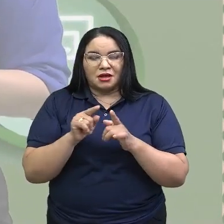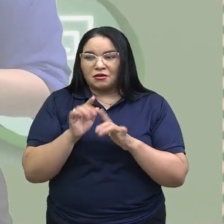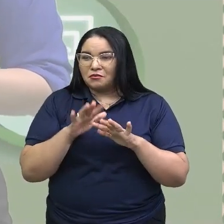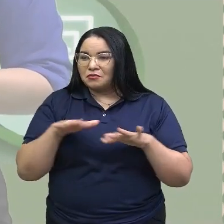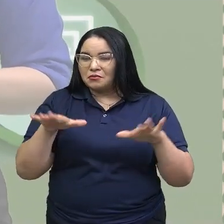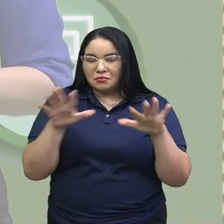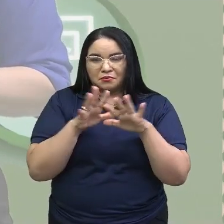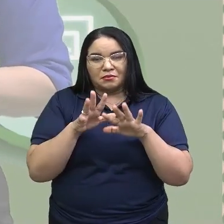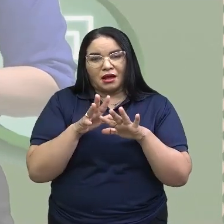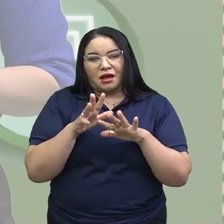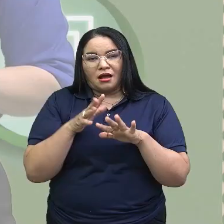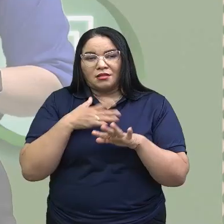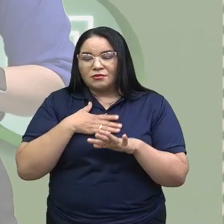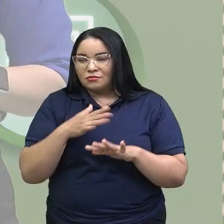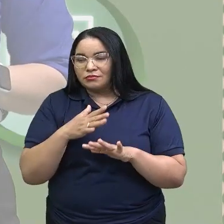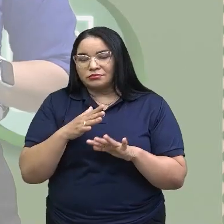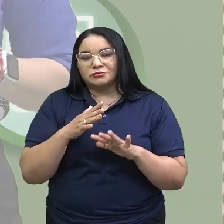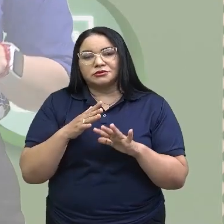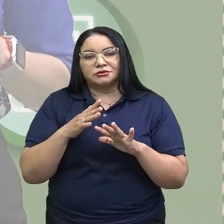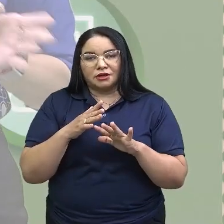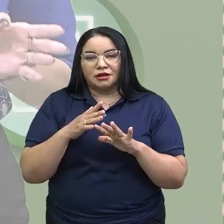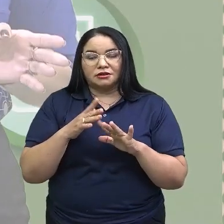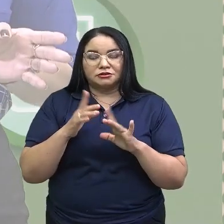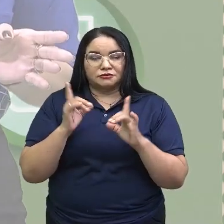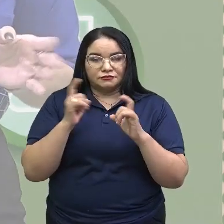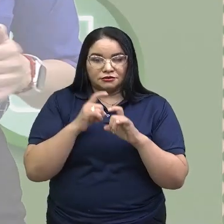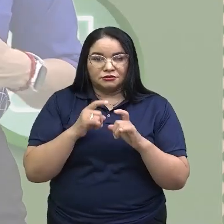ao redor, né? Então, existem